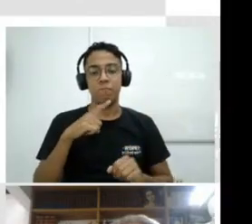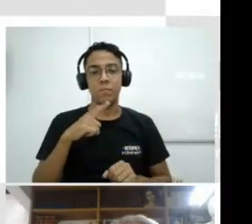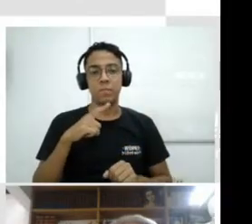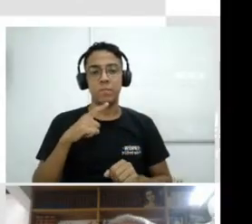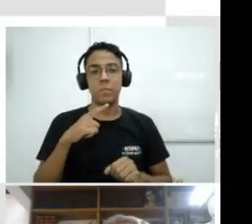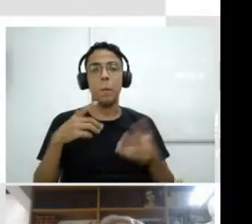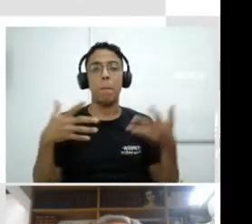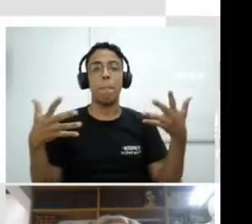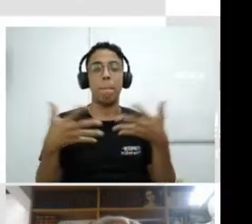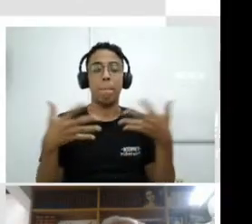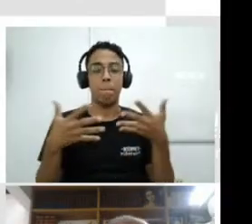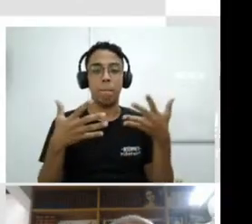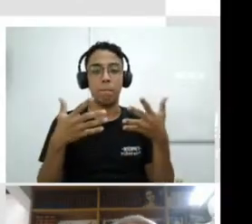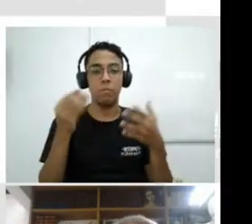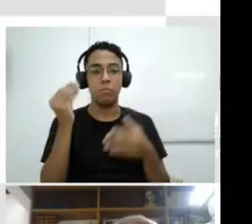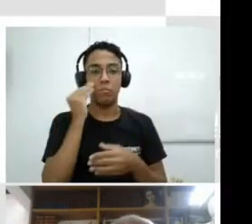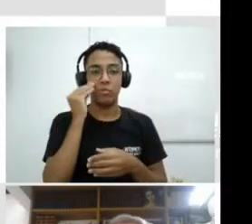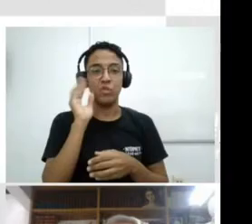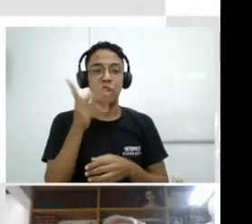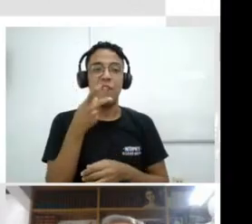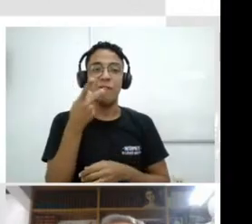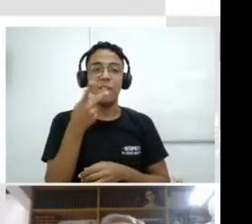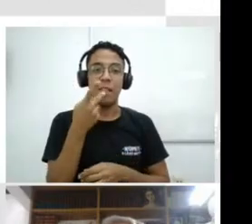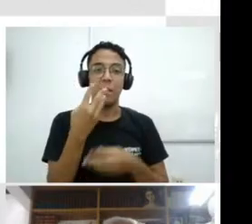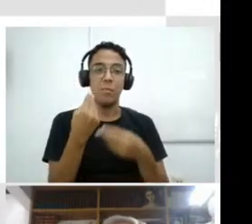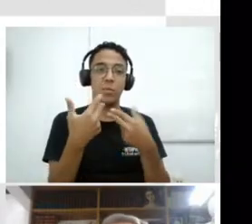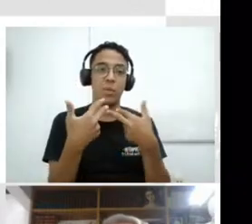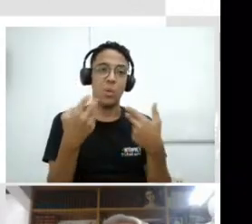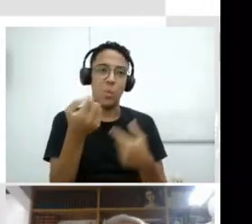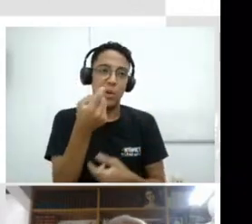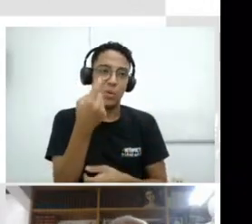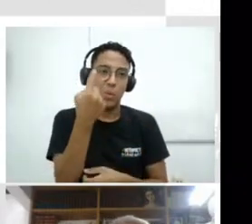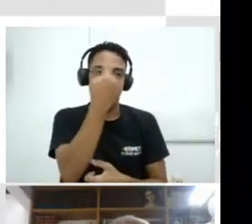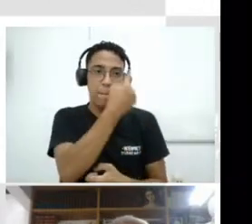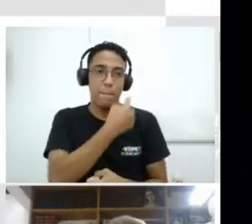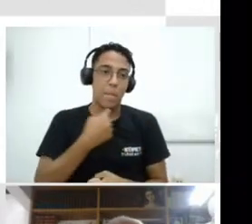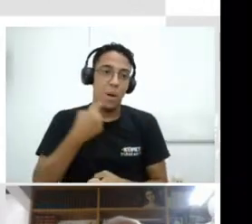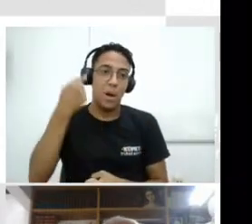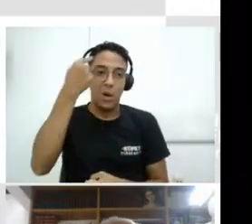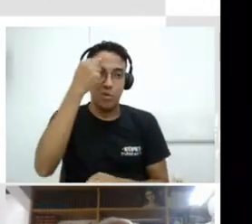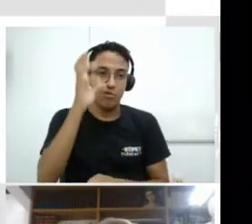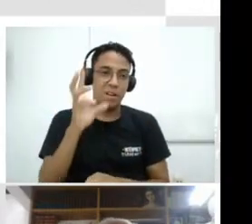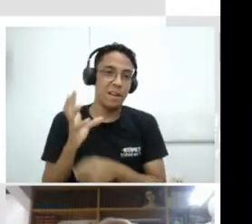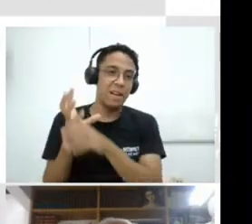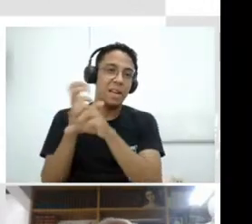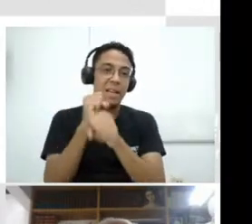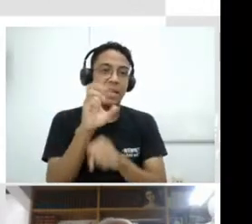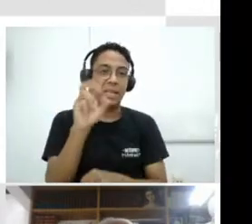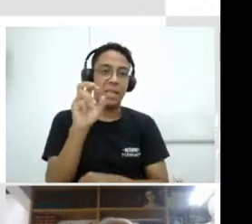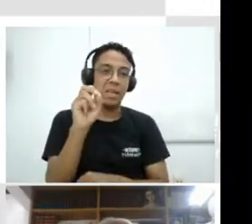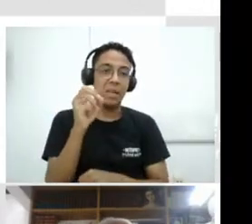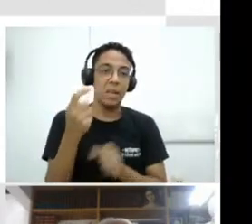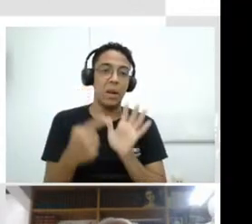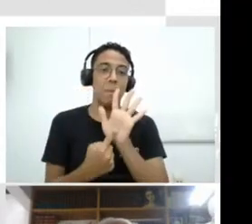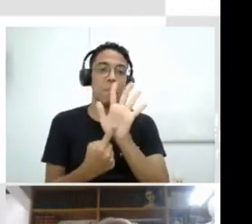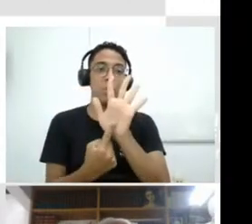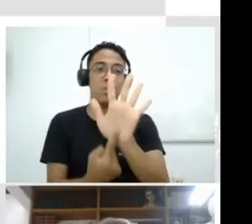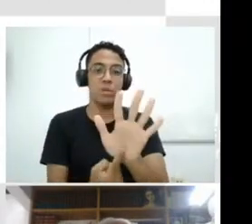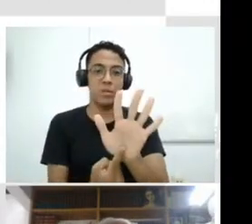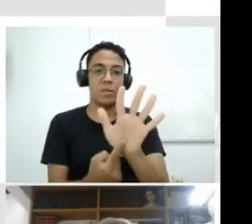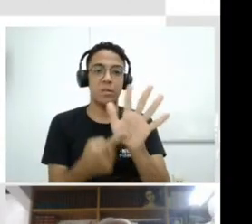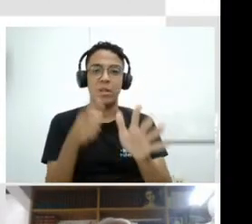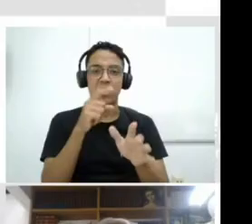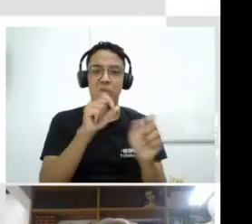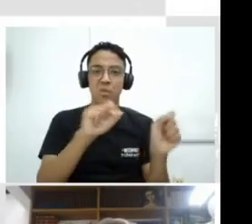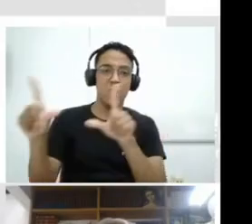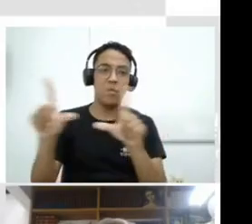Agora, eu vou passar aqui, porque eu já falei 1 hora, falei quase 1 hora, falei uns 50 minutos. Eu quero mostrar para vocês, eu vou pular essas projeções